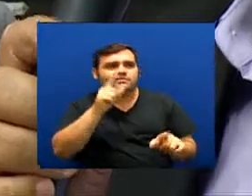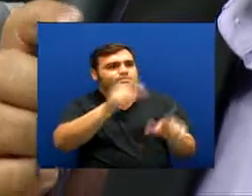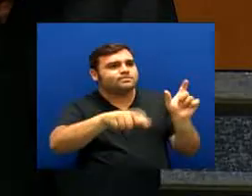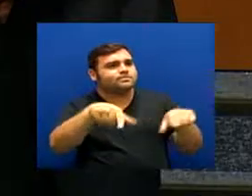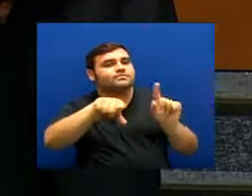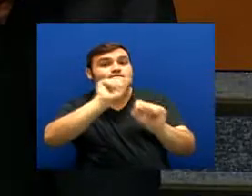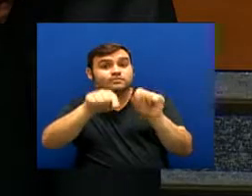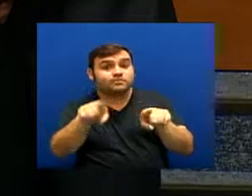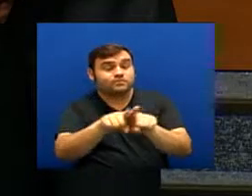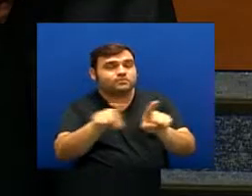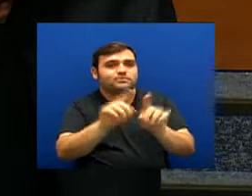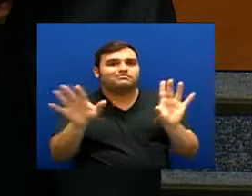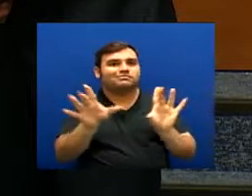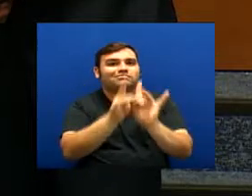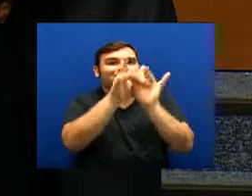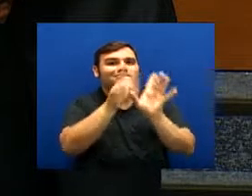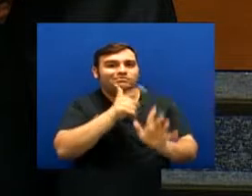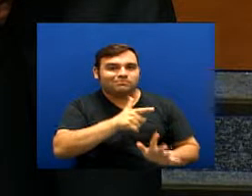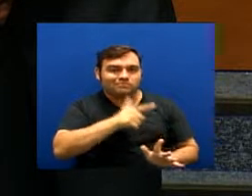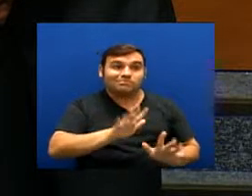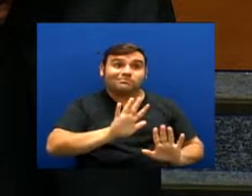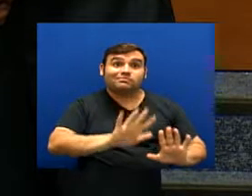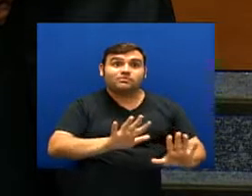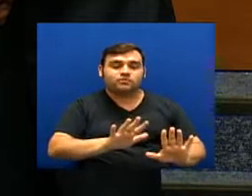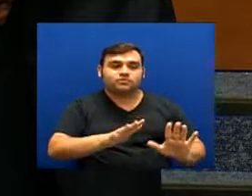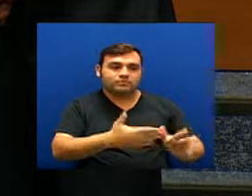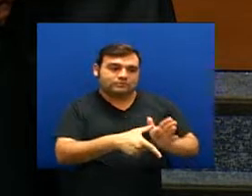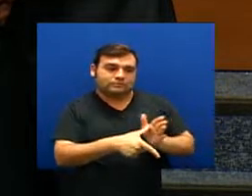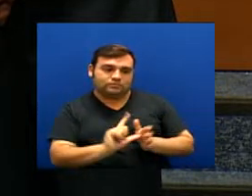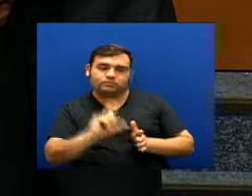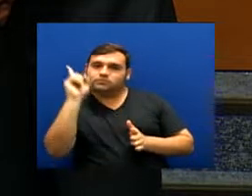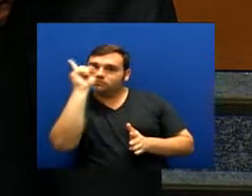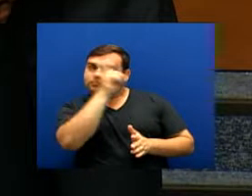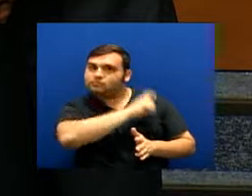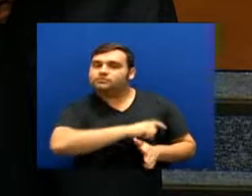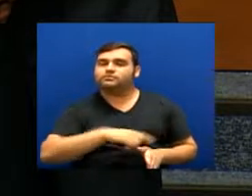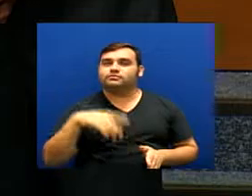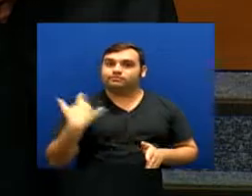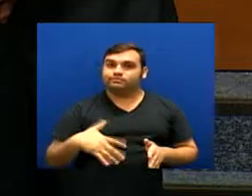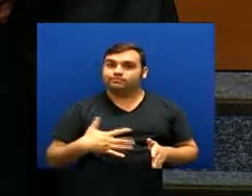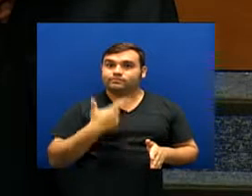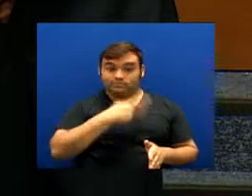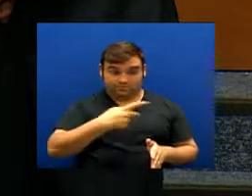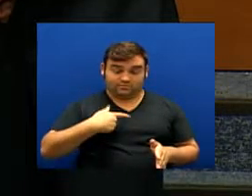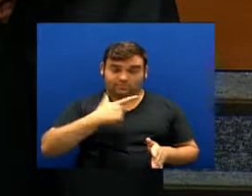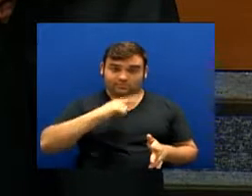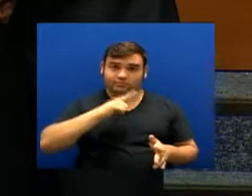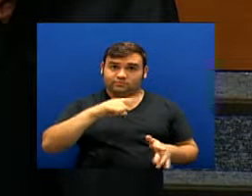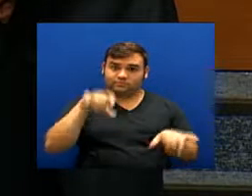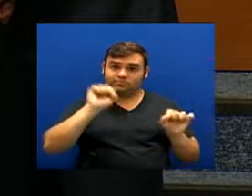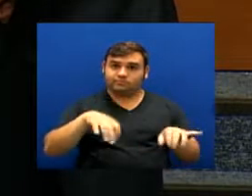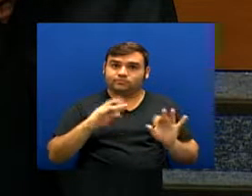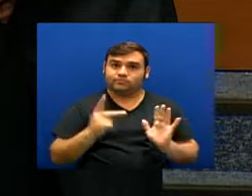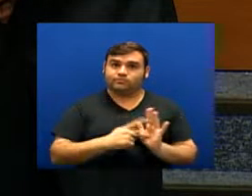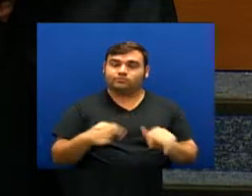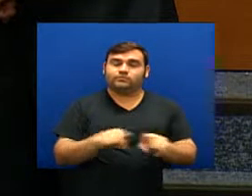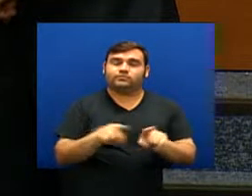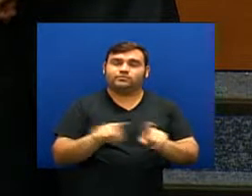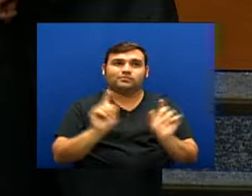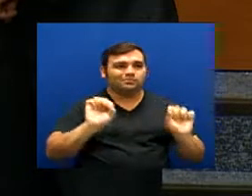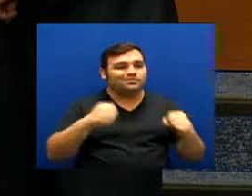A netinha lá que estão... Então, e a gente agradece a todos, né? O trabalho, gente,